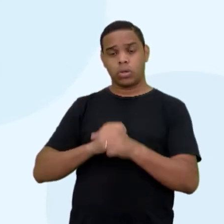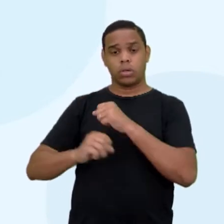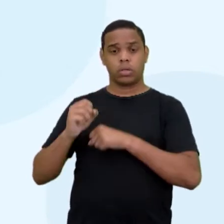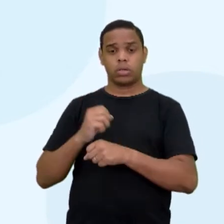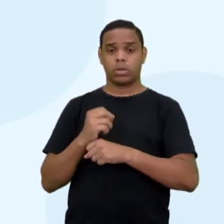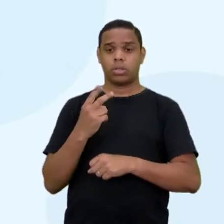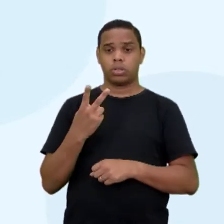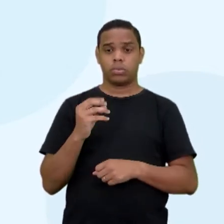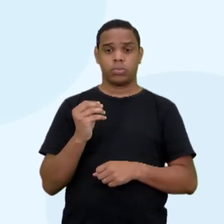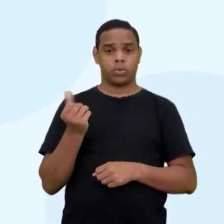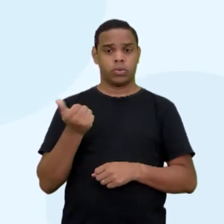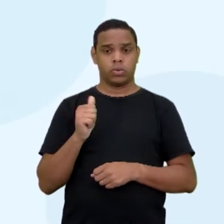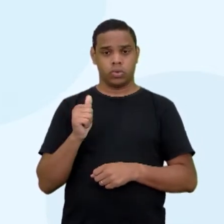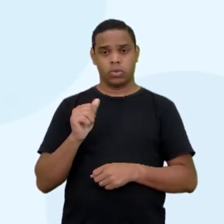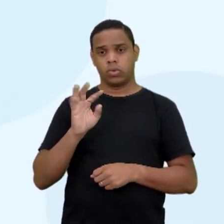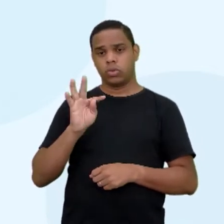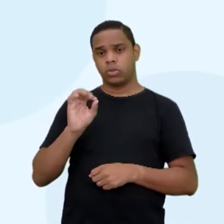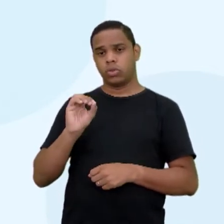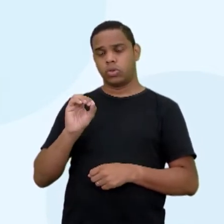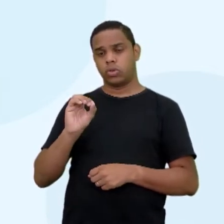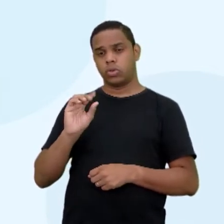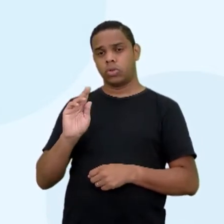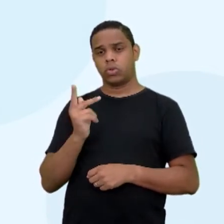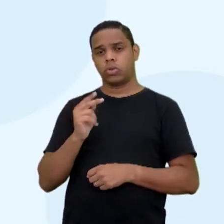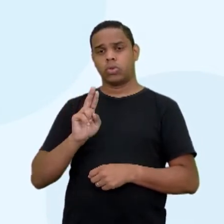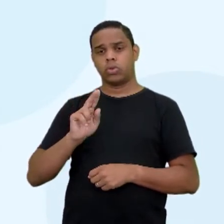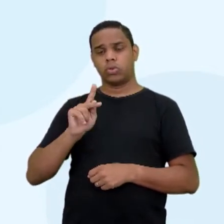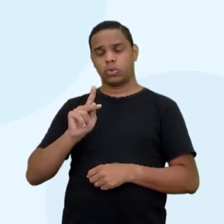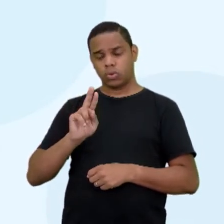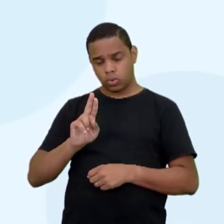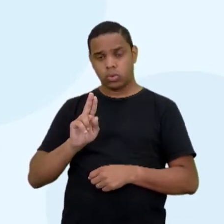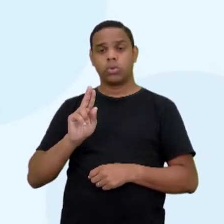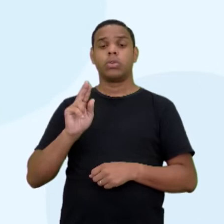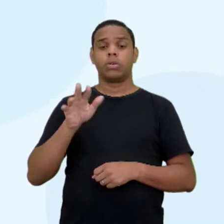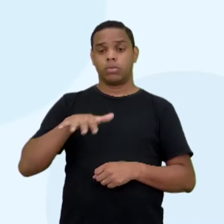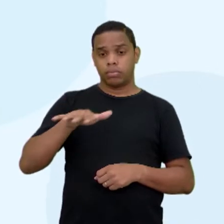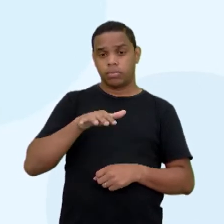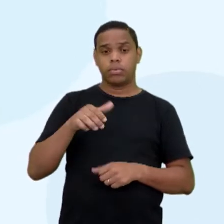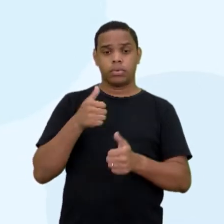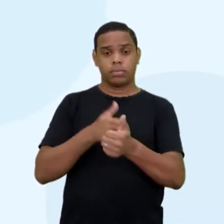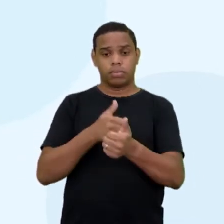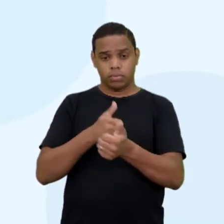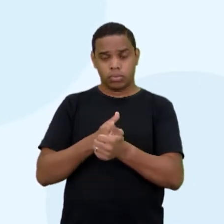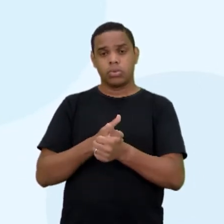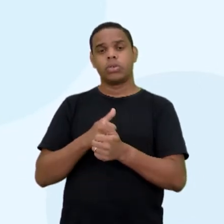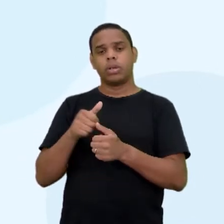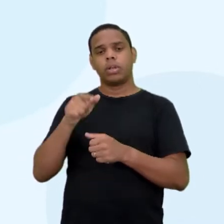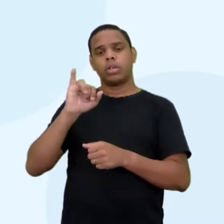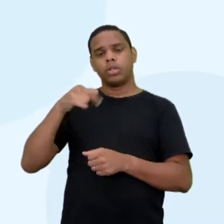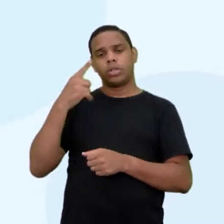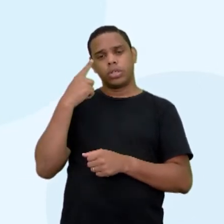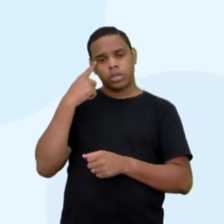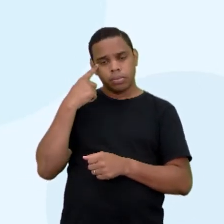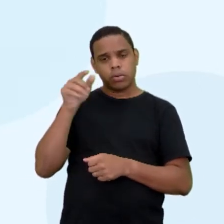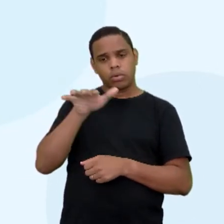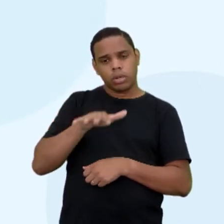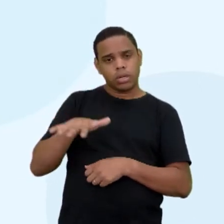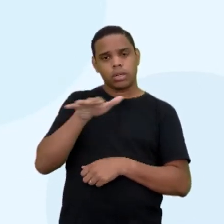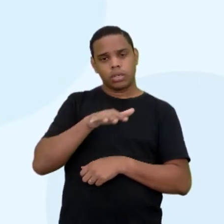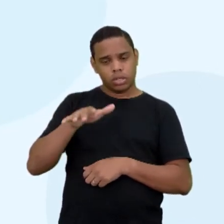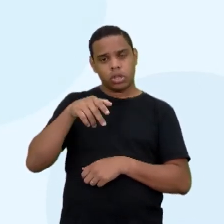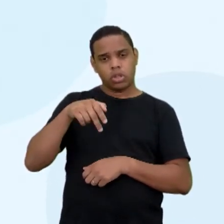2011, né? Tohoku aí quer dizer Nordeste, né? Então é uma região aí da ilha de Honshu, no Japão, né? Na